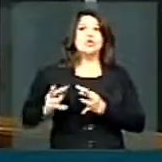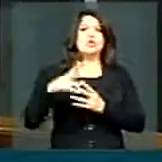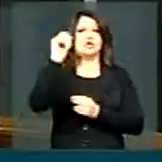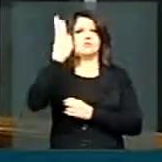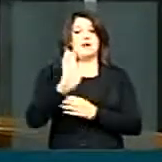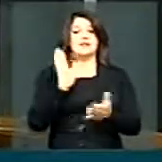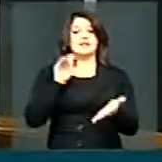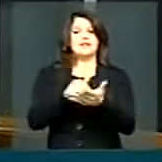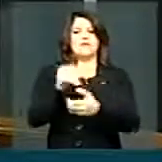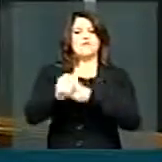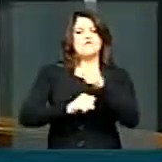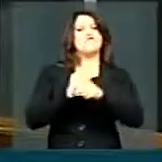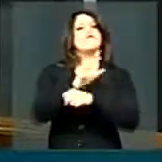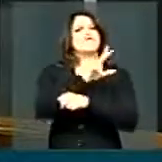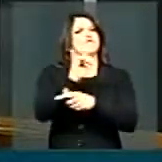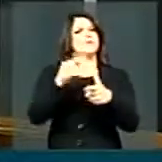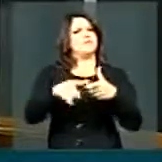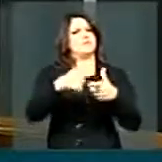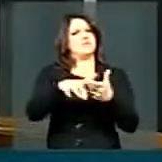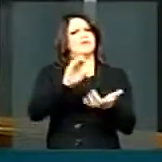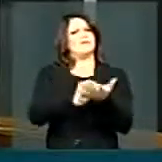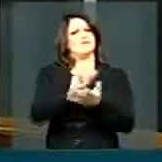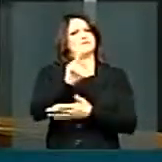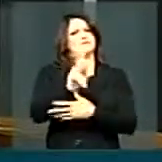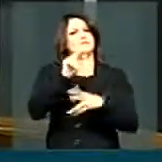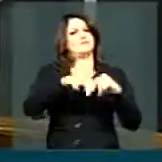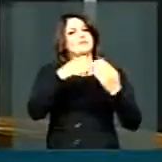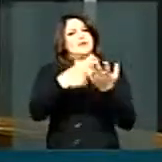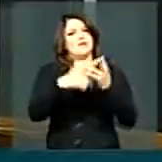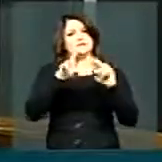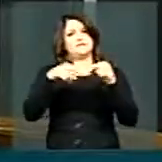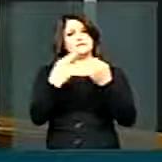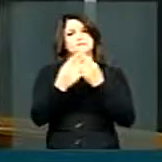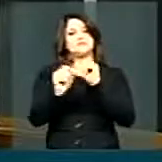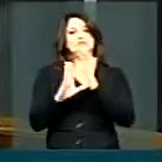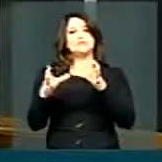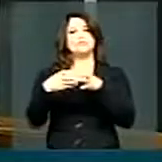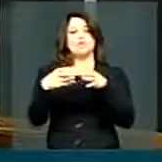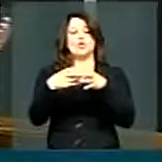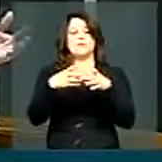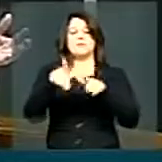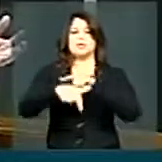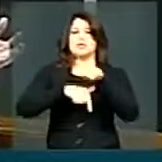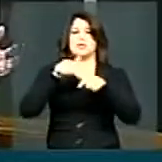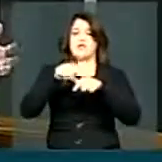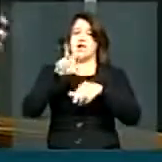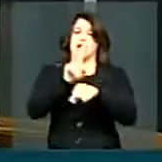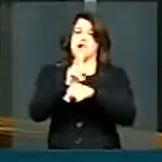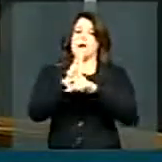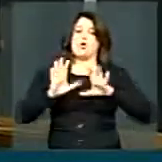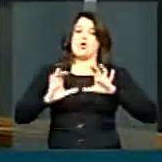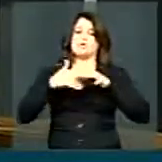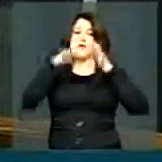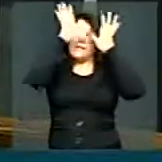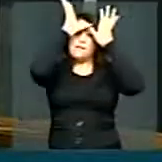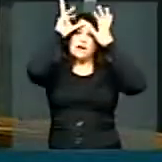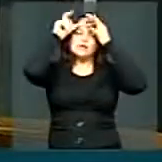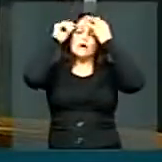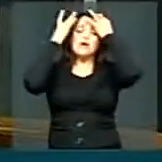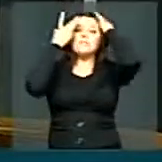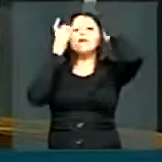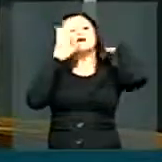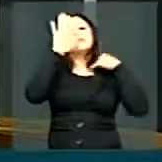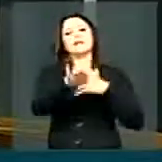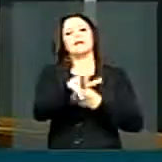daqui até o final do ano. Então, nós marcaremos essa audiência pública que será feita pela Comissão da Amazônia. Comissão da Amazônia, que amanhã à tarde